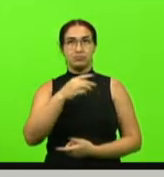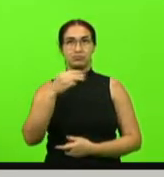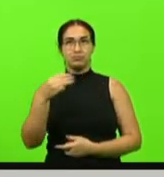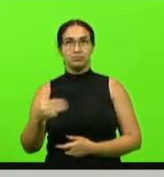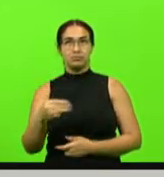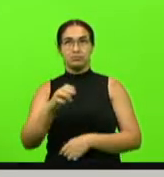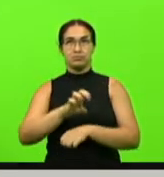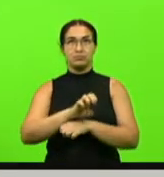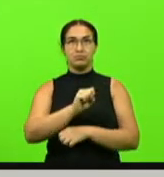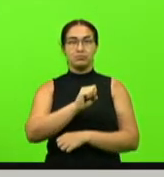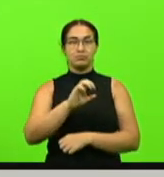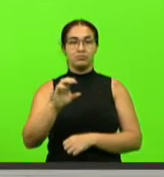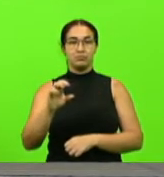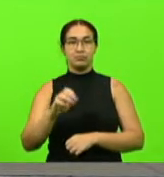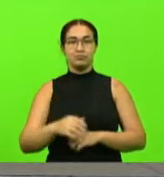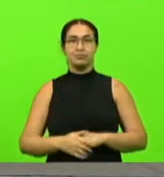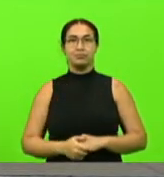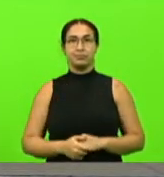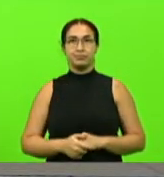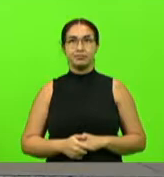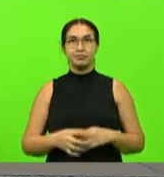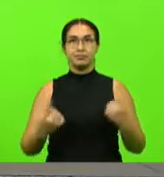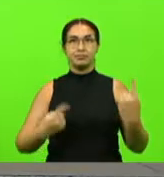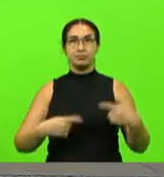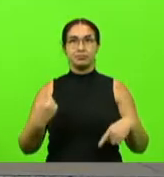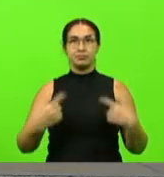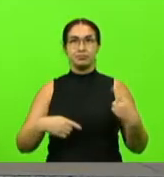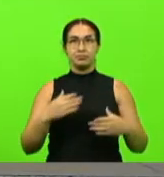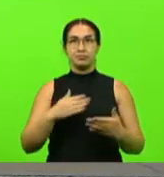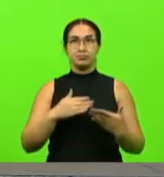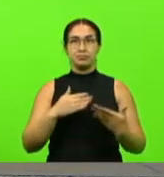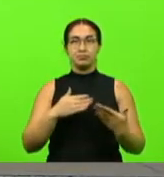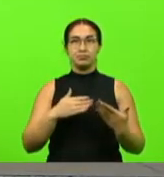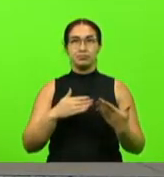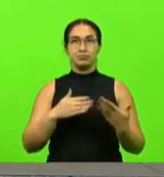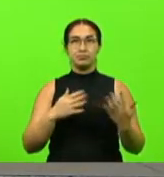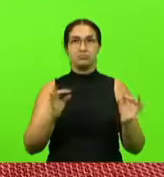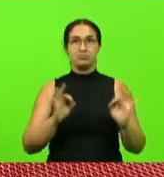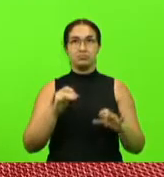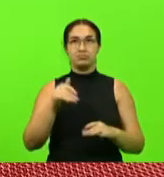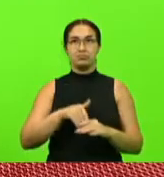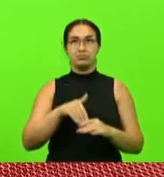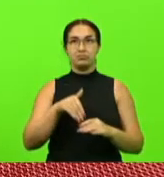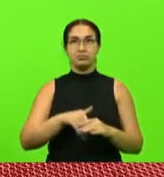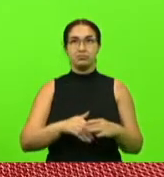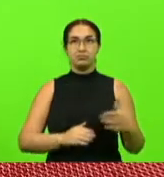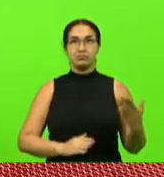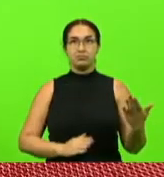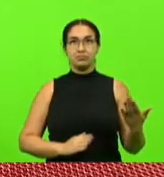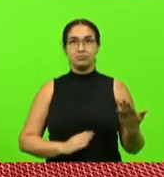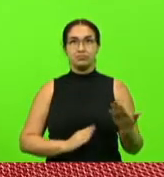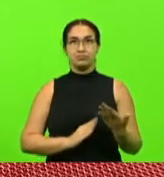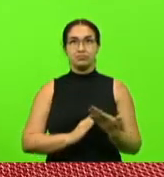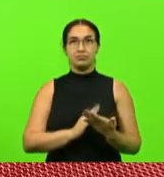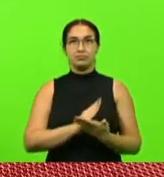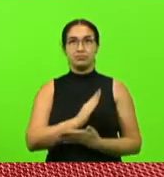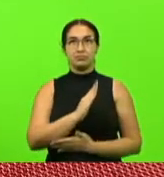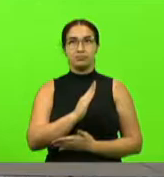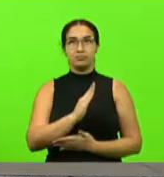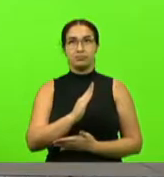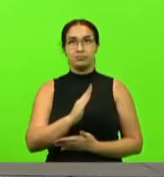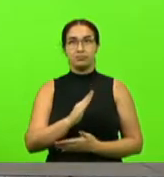do Estado de Santa Catarina. Em discussão, não havendo quem queira discutir, em votação.